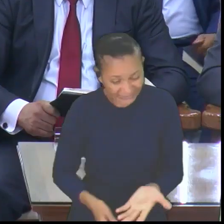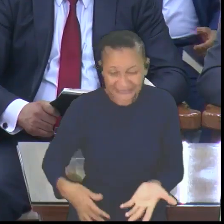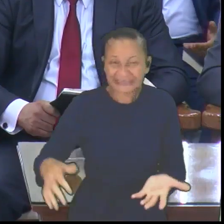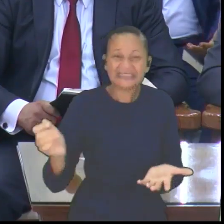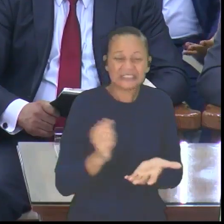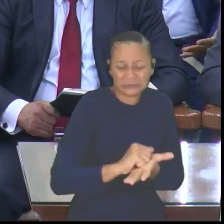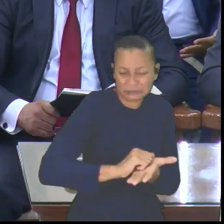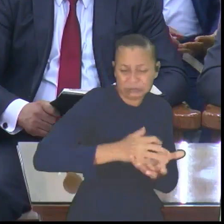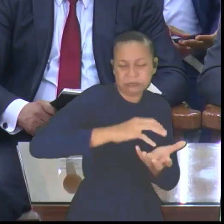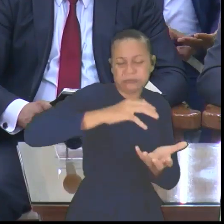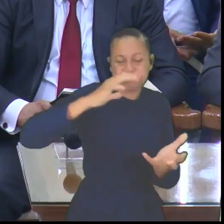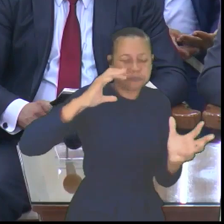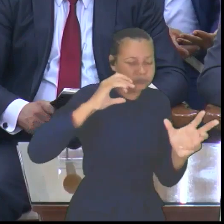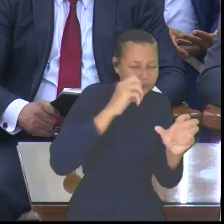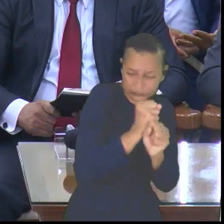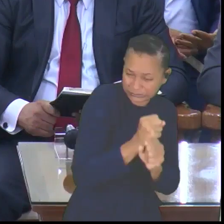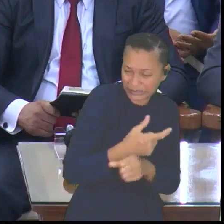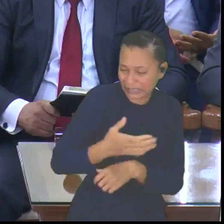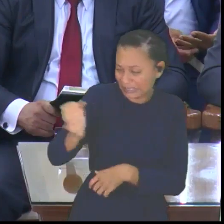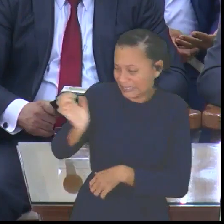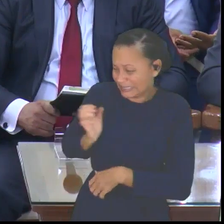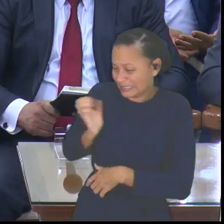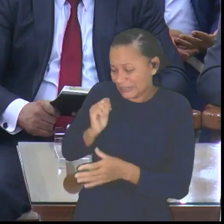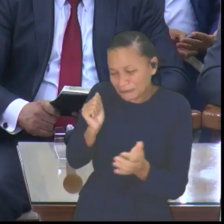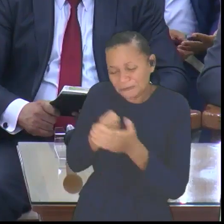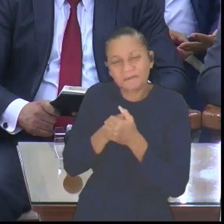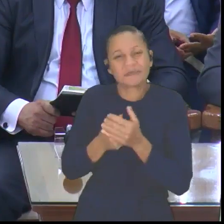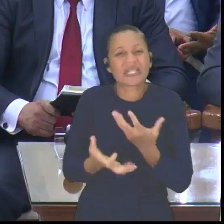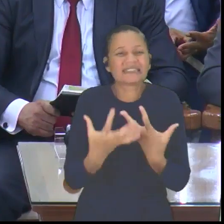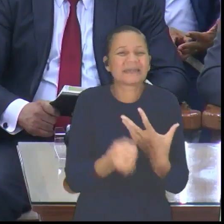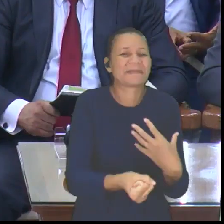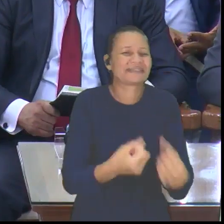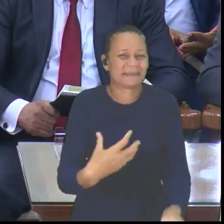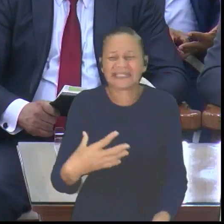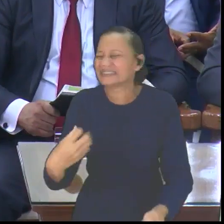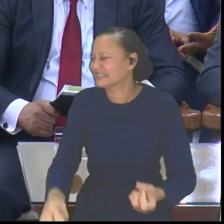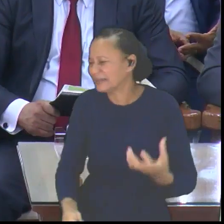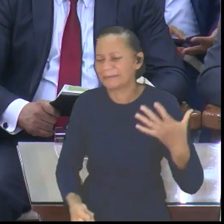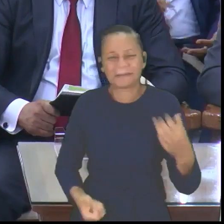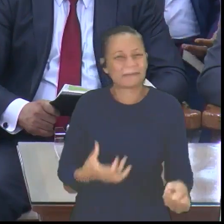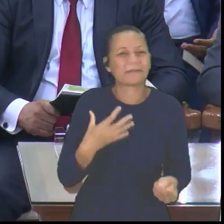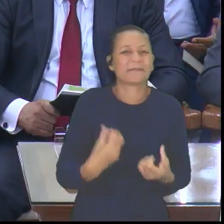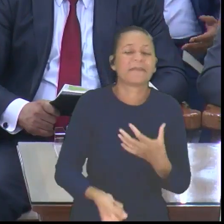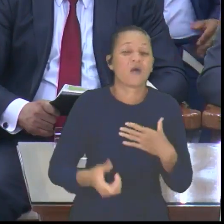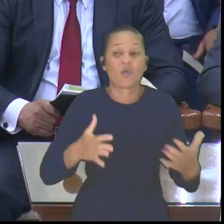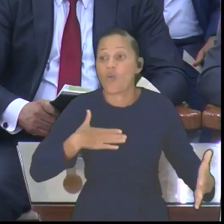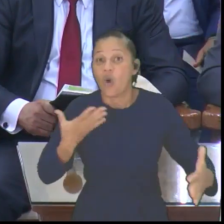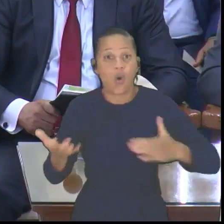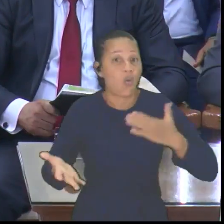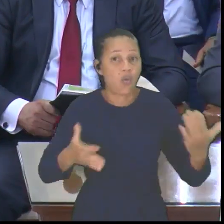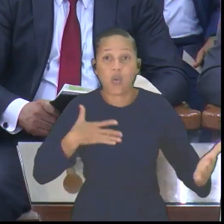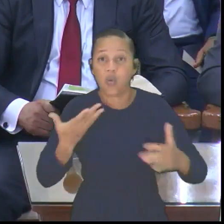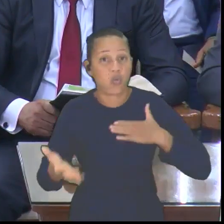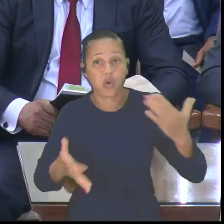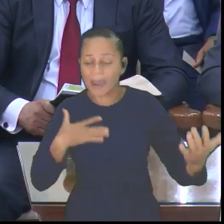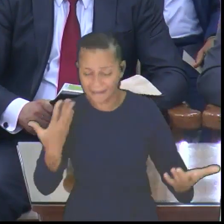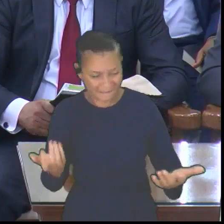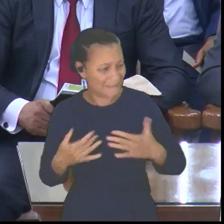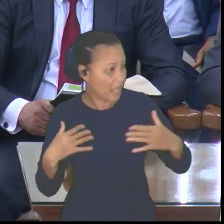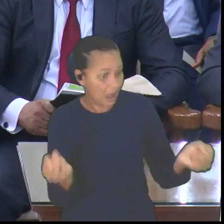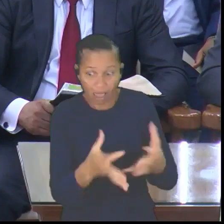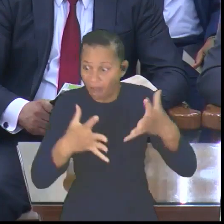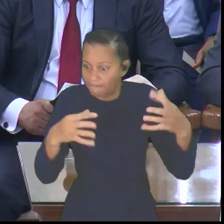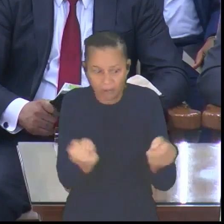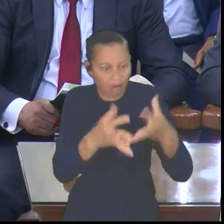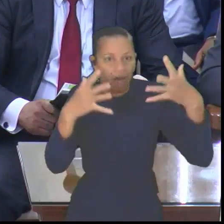escuridades e riquezas encobertas que tu não sabe. Recebe. Vai ter surpresa de Deus, vai ter